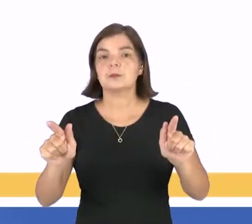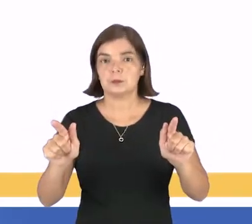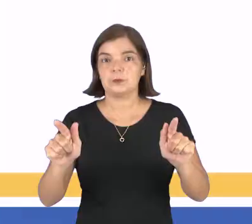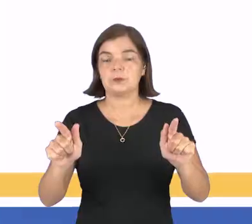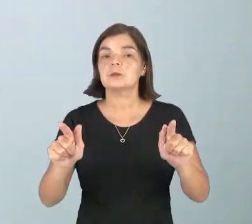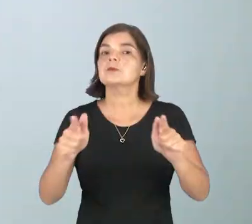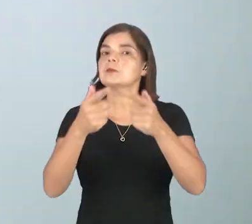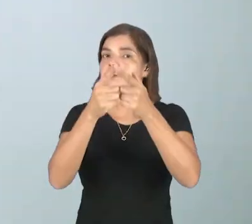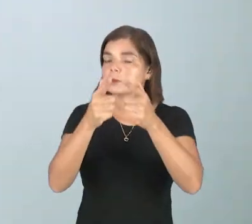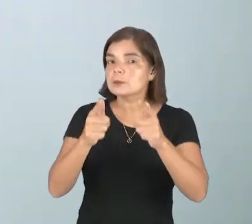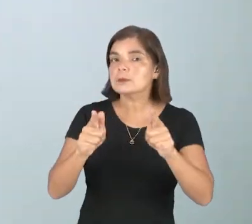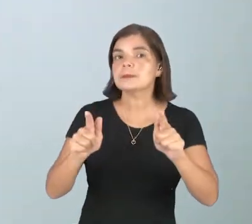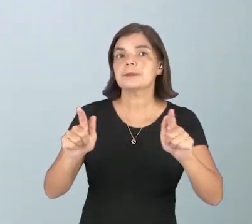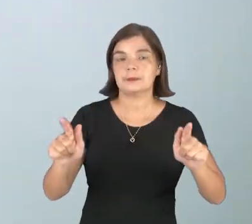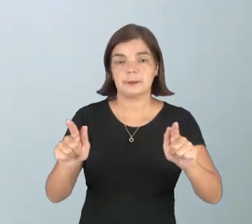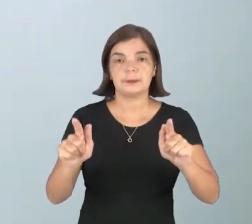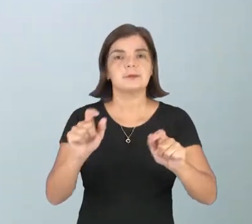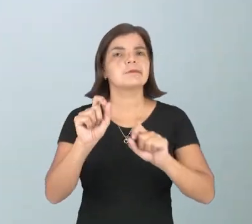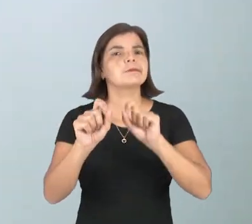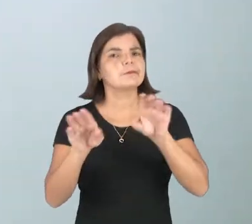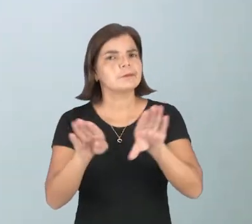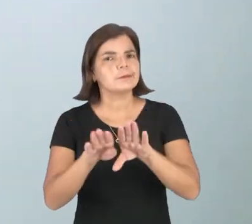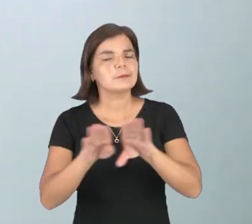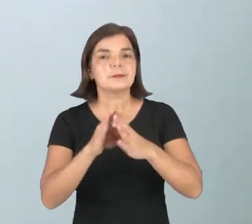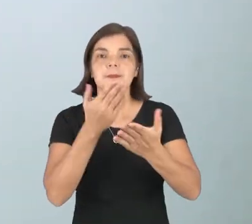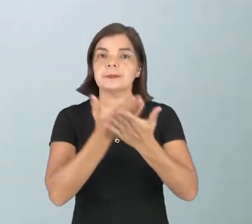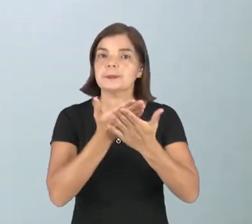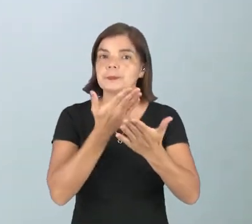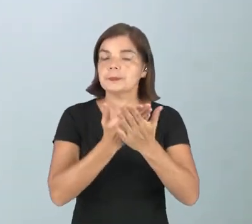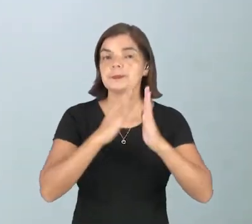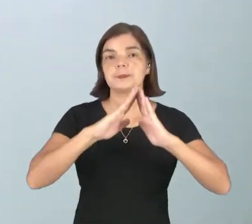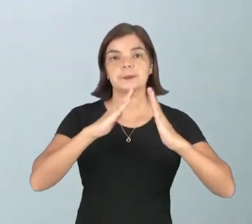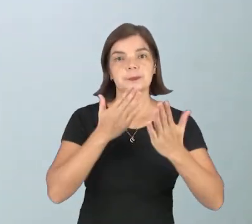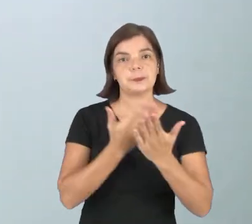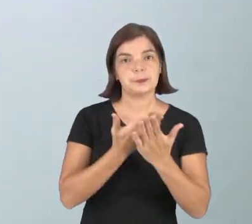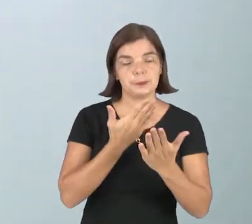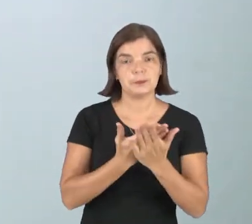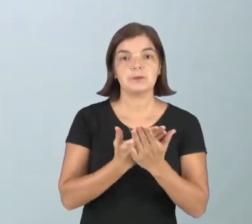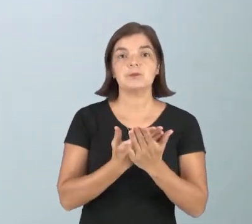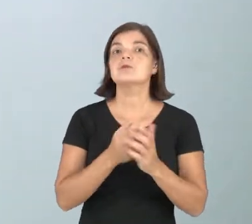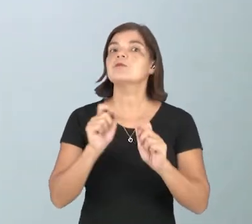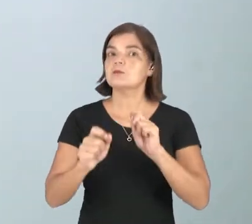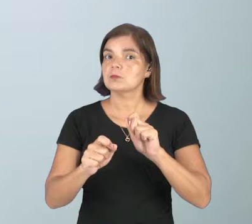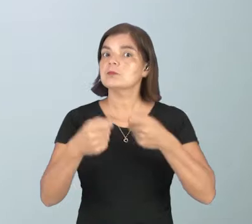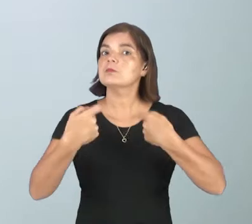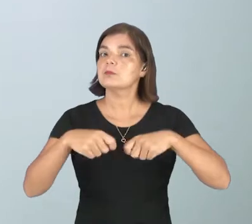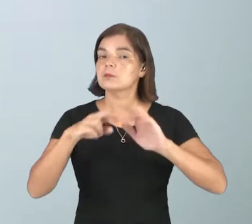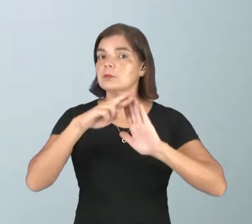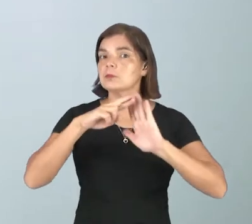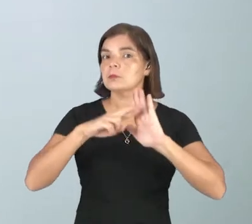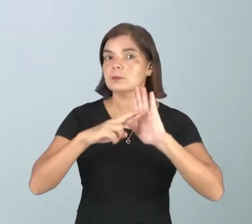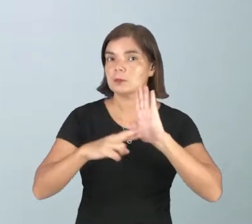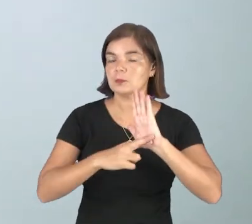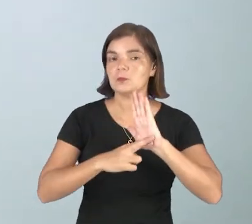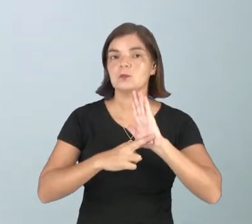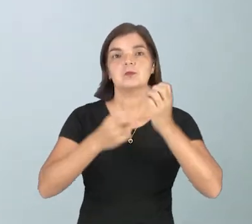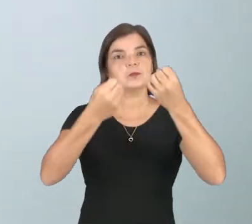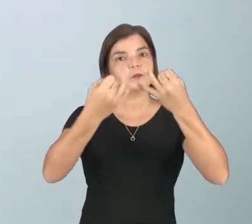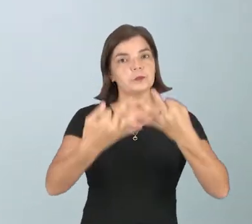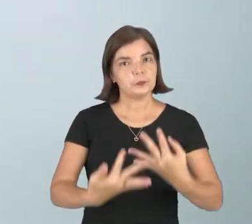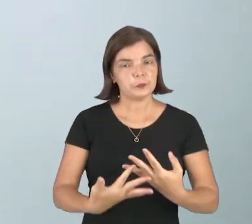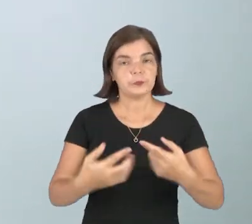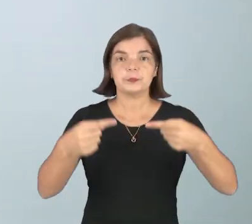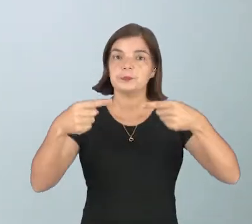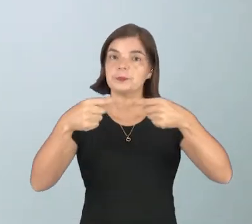normativa. A gramática normativa, ela também é estudada na escola e ela estabelece regras. Nós vamos falar hoje